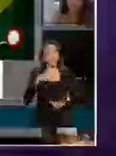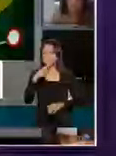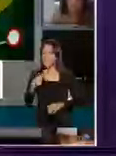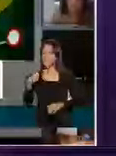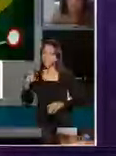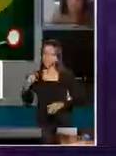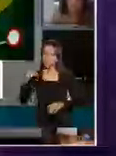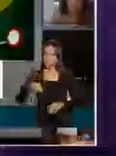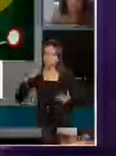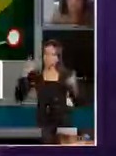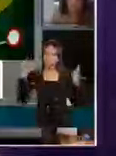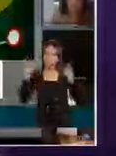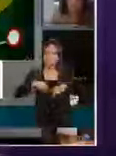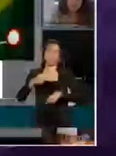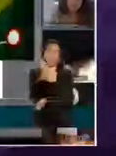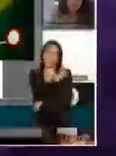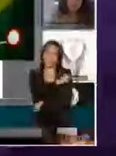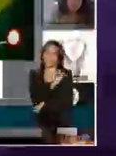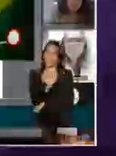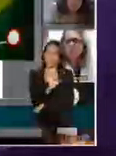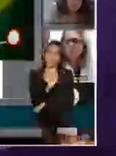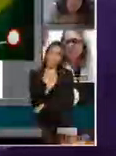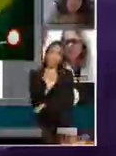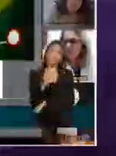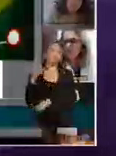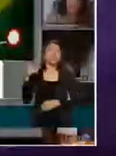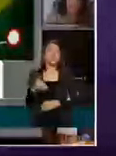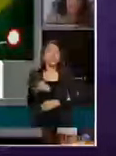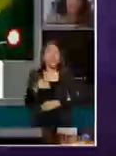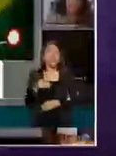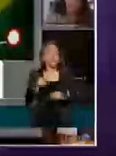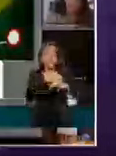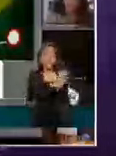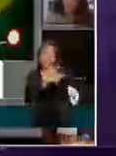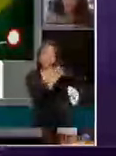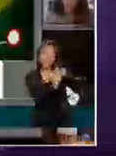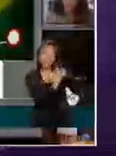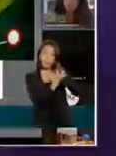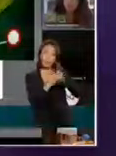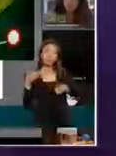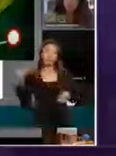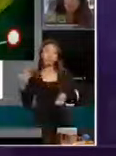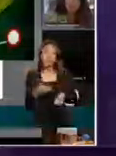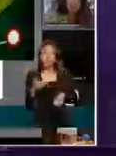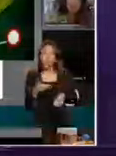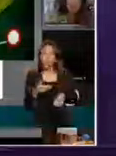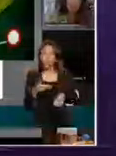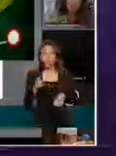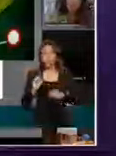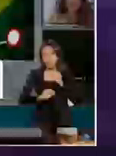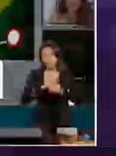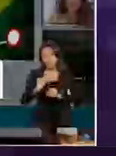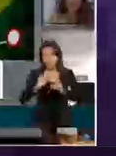contra vacinas e um dos principais atributos desta pandemia foi fazer um assassinato de reputações, principalmente